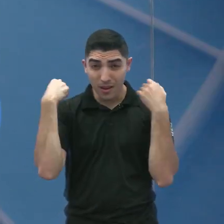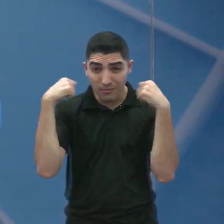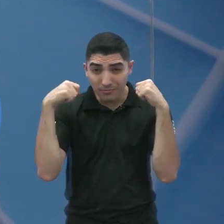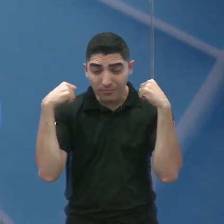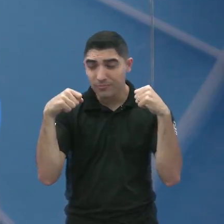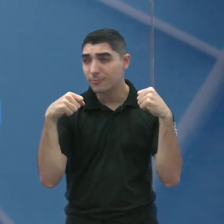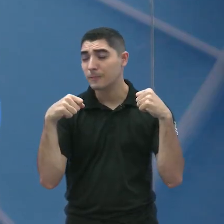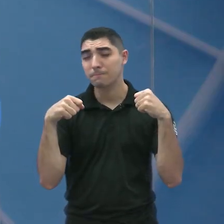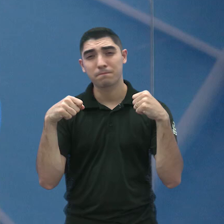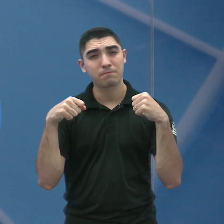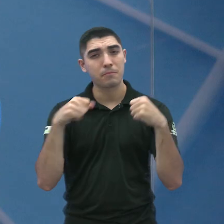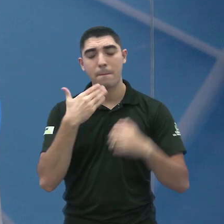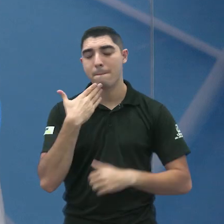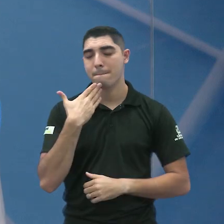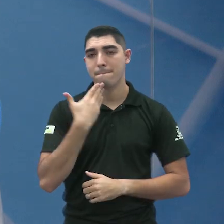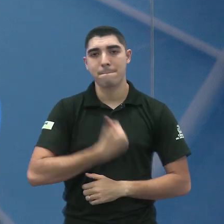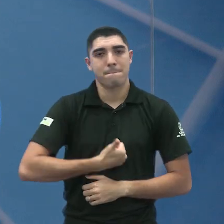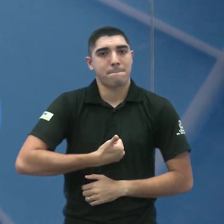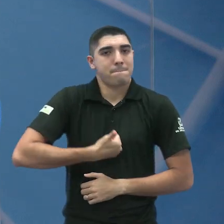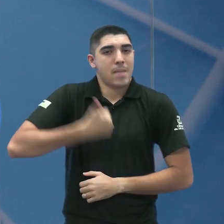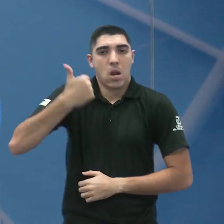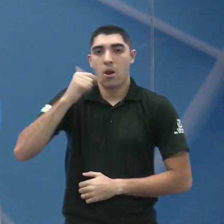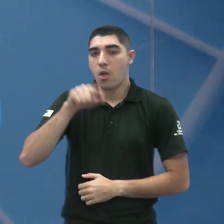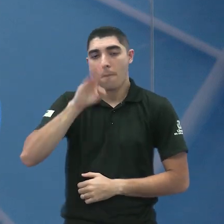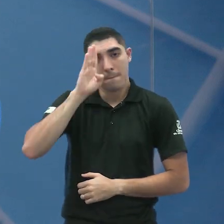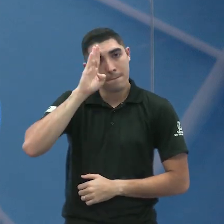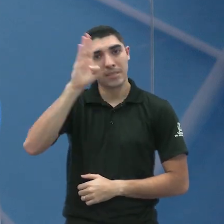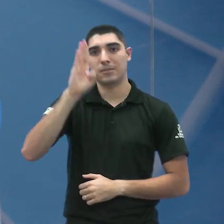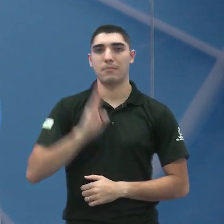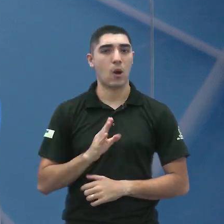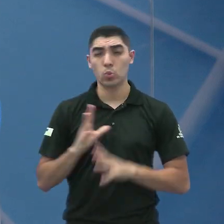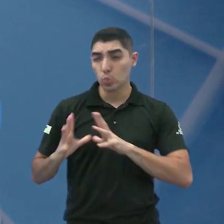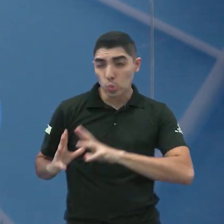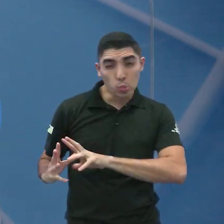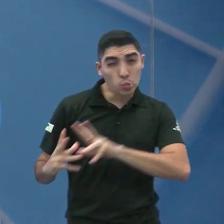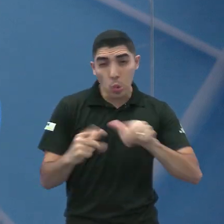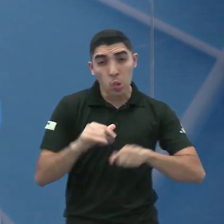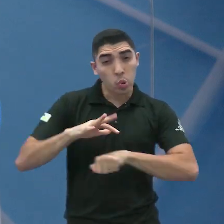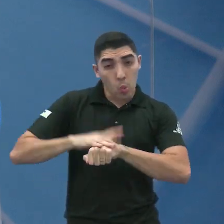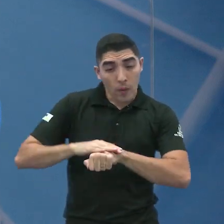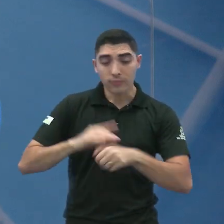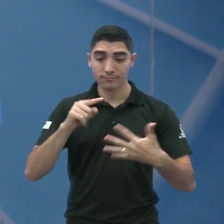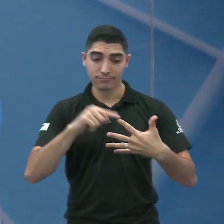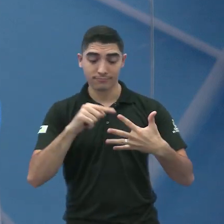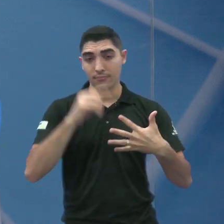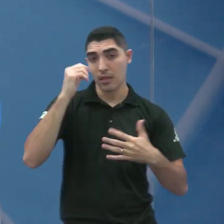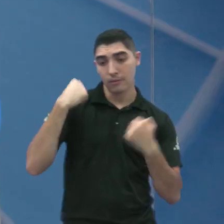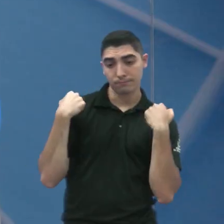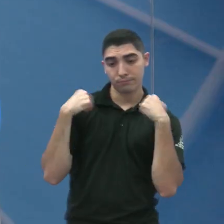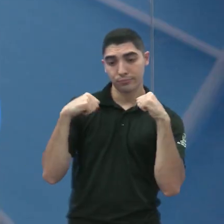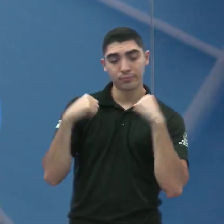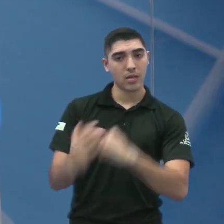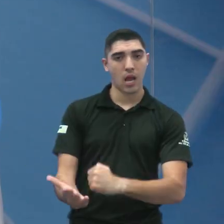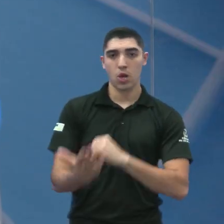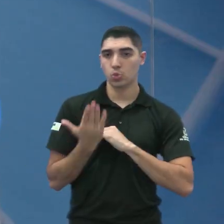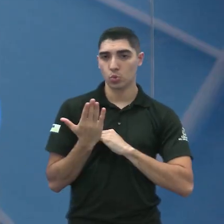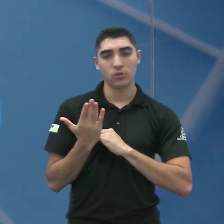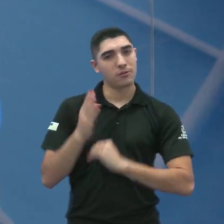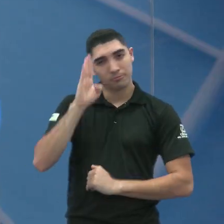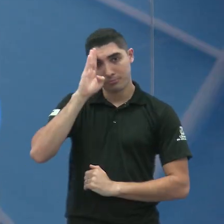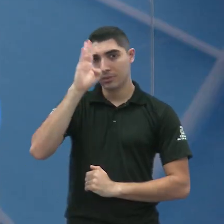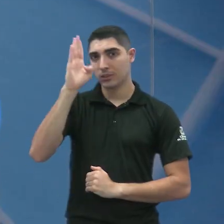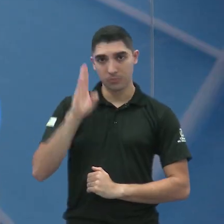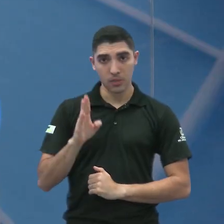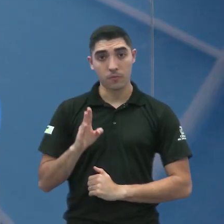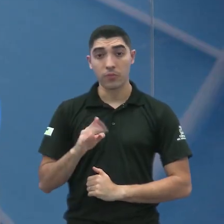melhor, né, sempre. Fundamental. Eu acho que para a maioria das doenças que a gente tem, a atividade física é fundamental, e essas que têm a